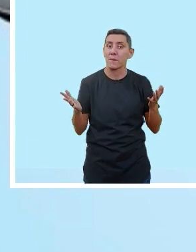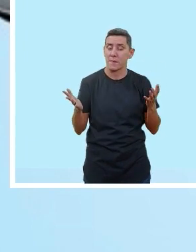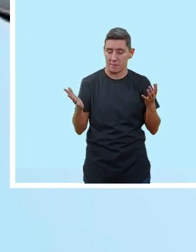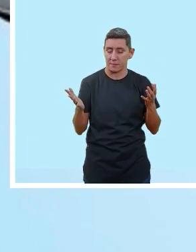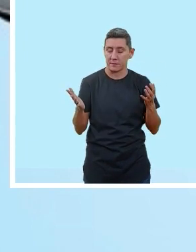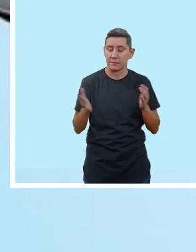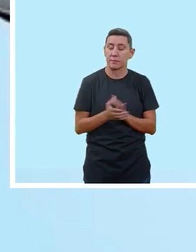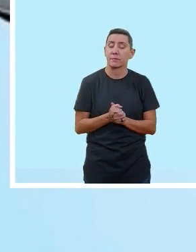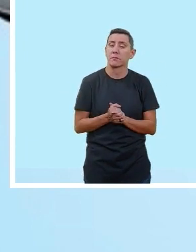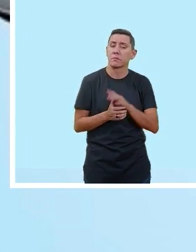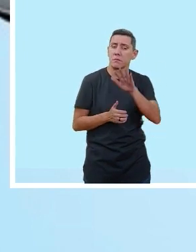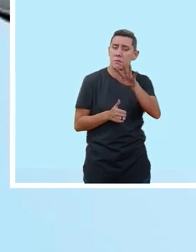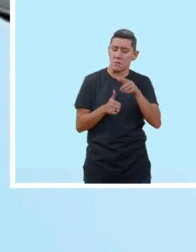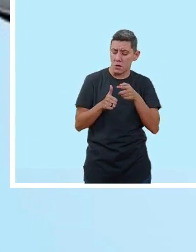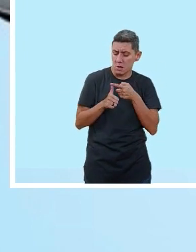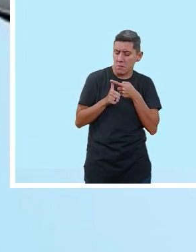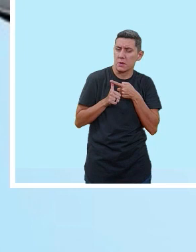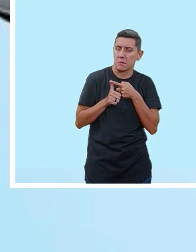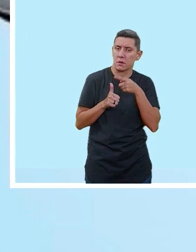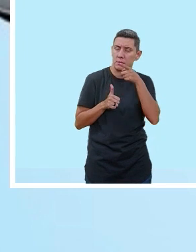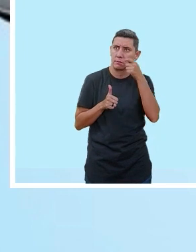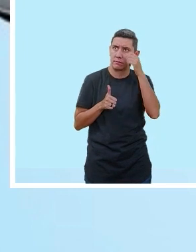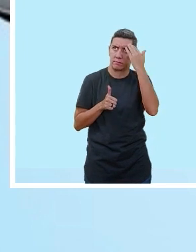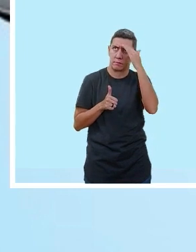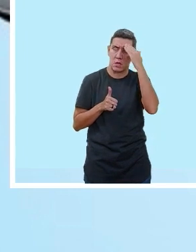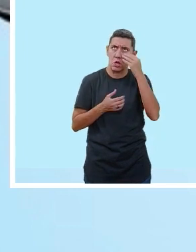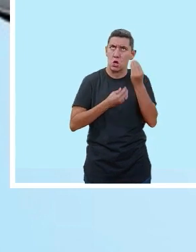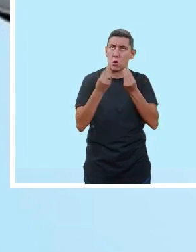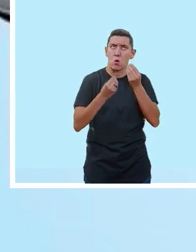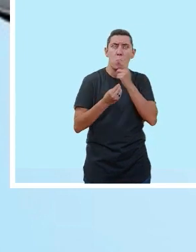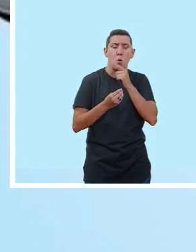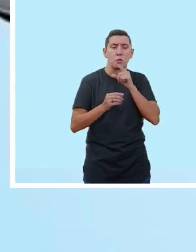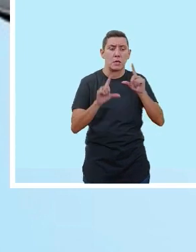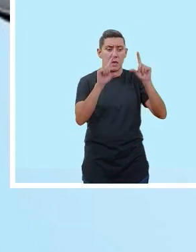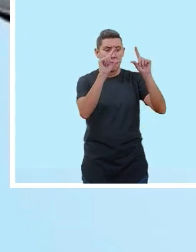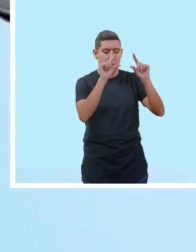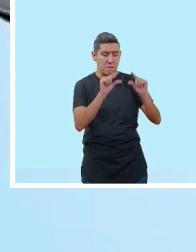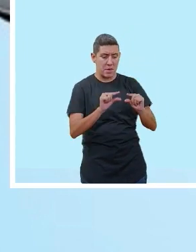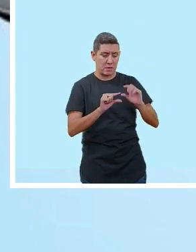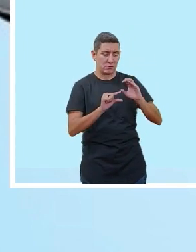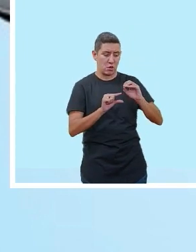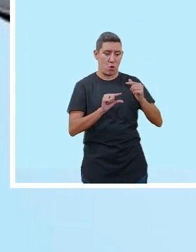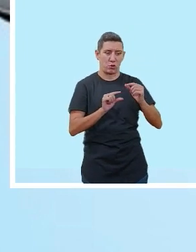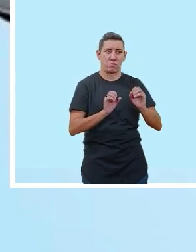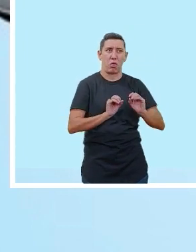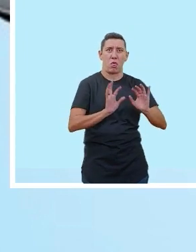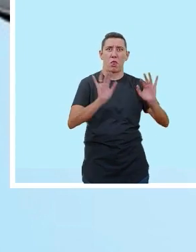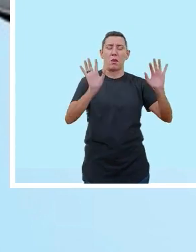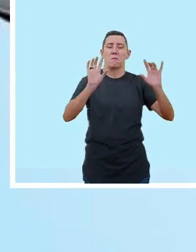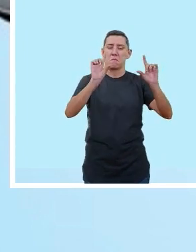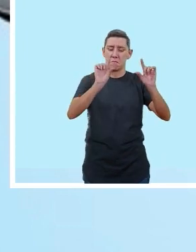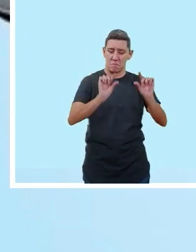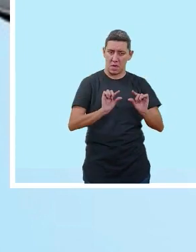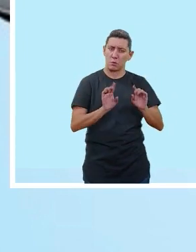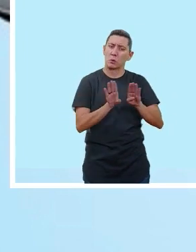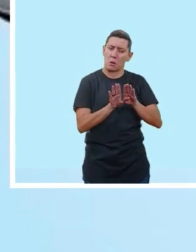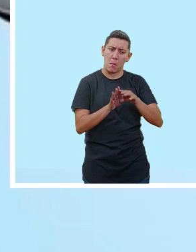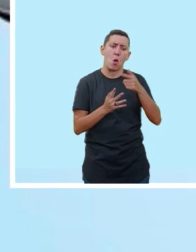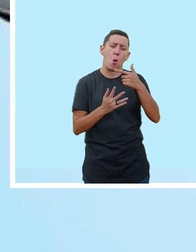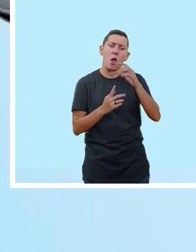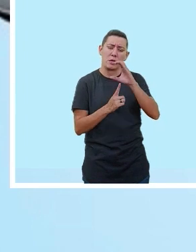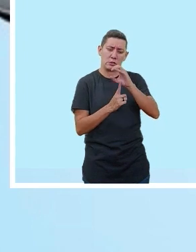gente avaliar uma melhora na emissão de dióxido de gás carbono, ou de gases de efeito estufa como um todo, né, eu